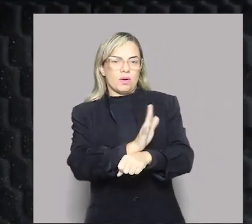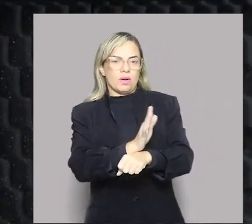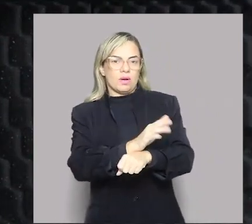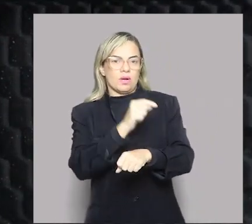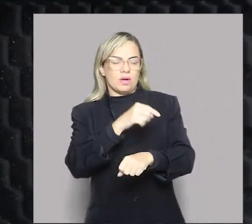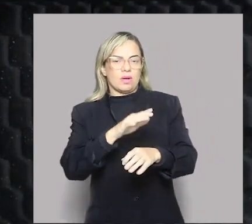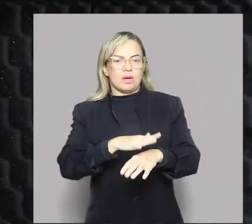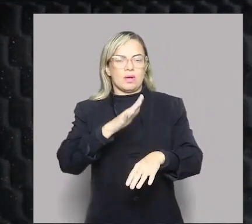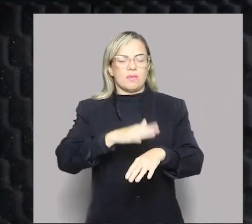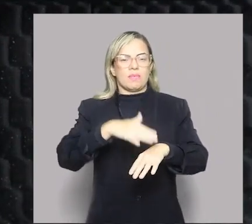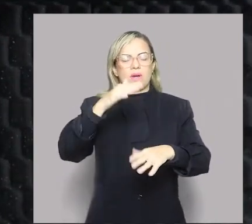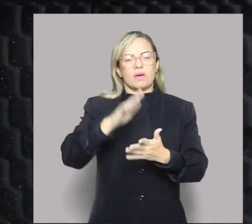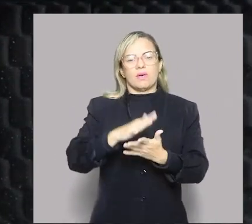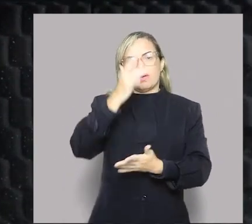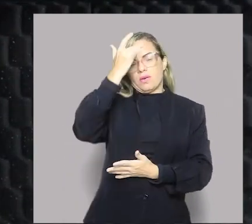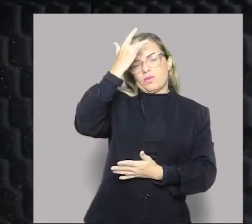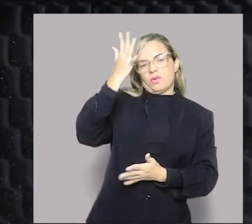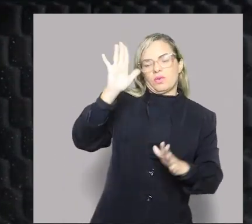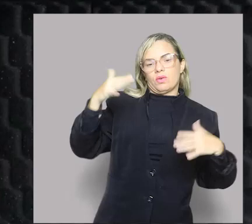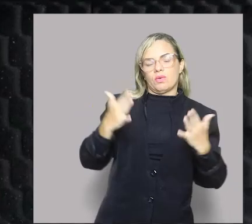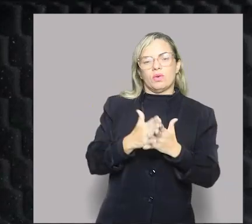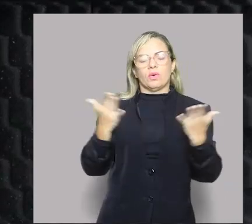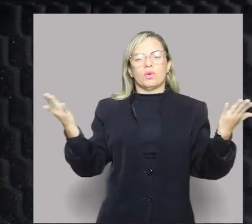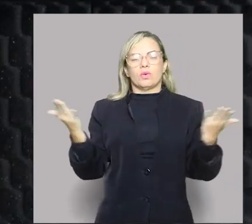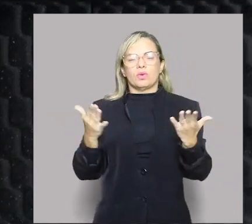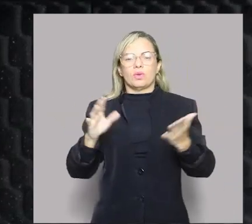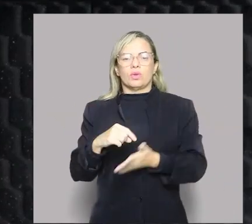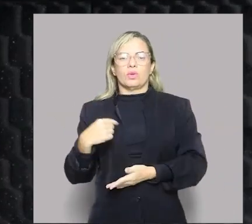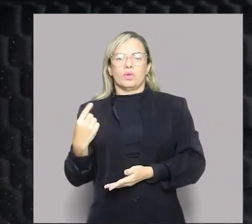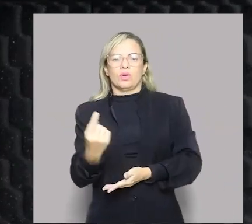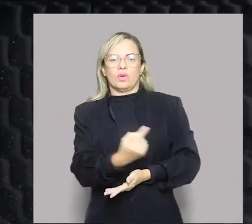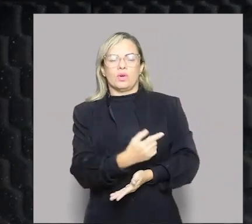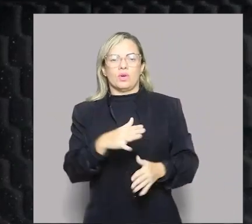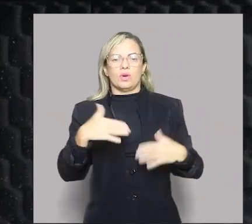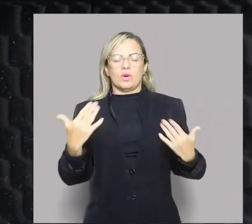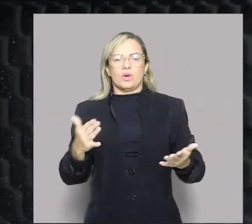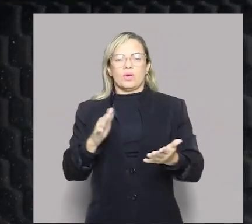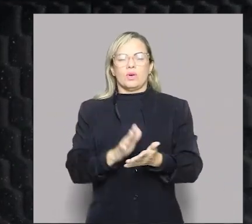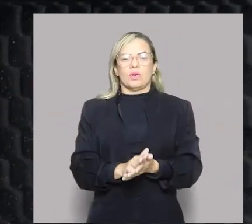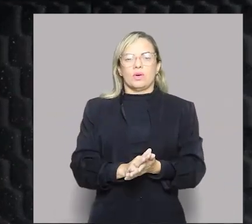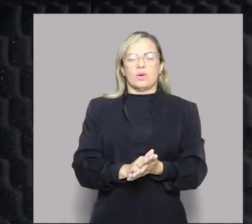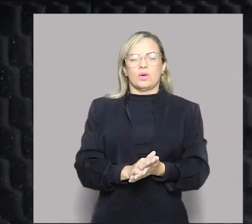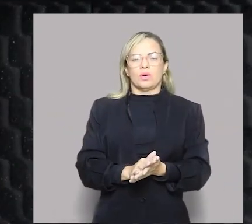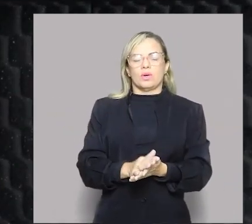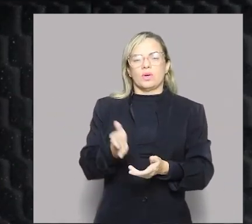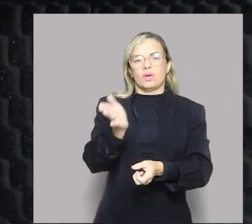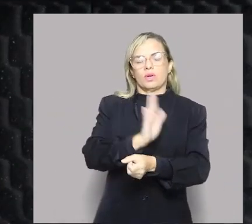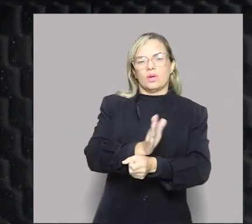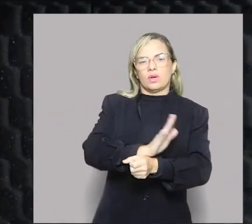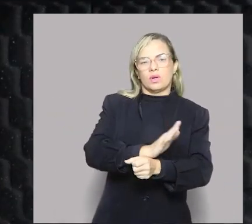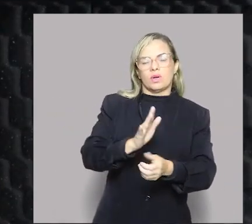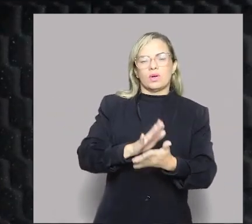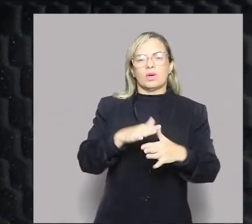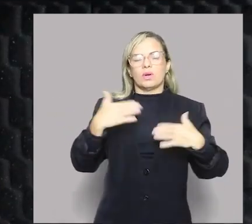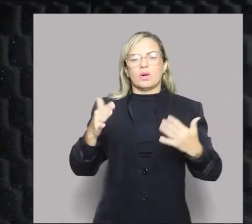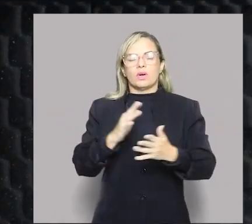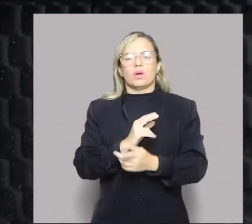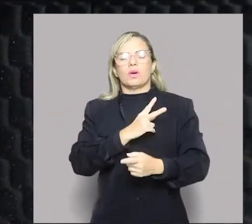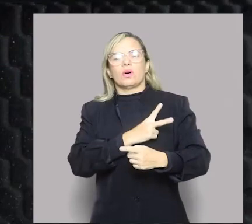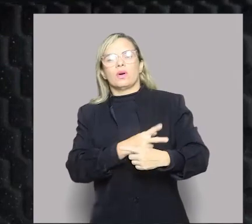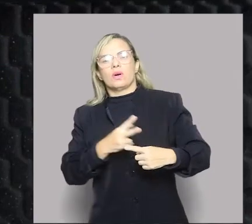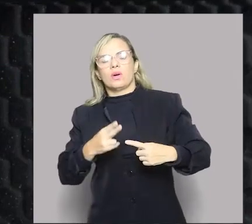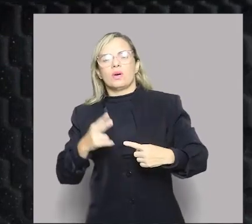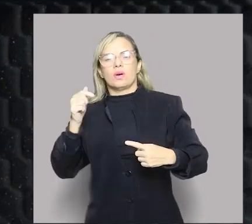referências mais fáceis, visto que hoje nós estamos no mundo dos grandes filmes, das grandes séries, e que essas séries